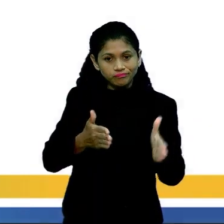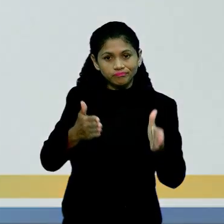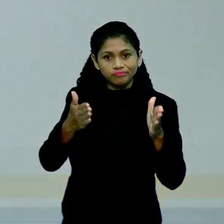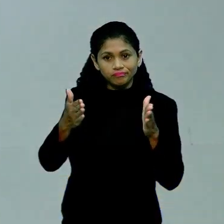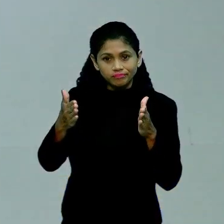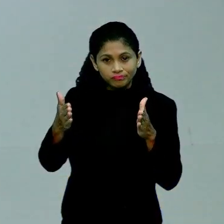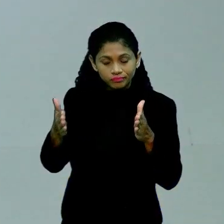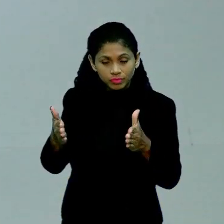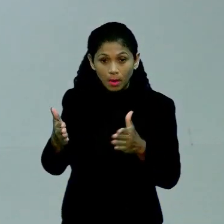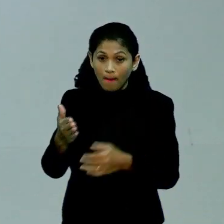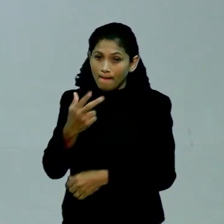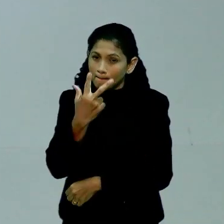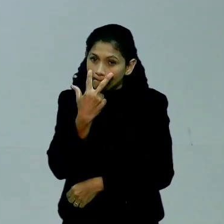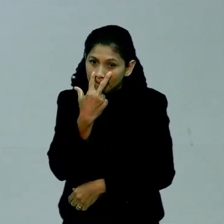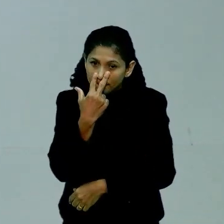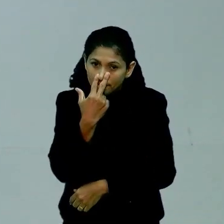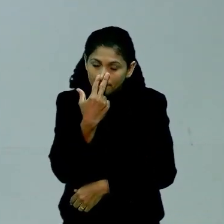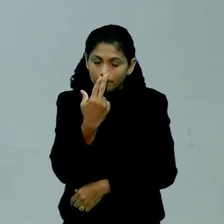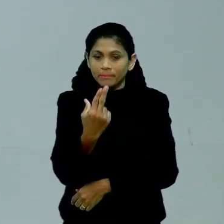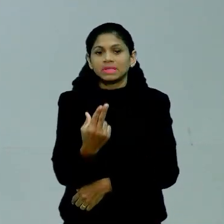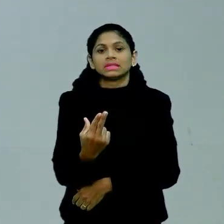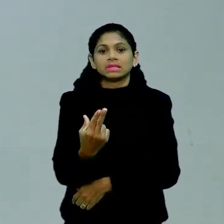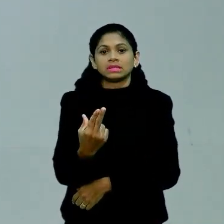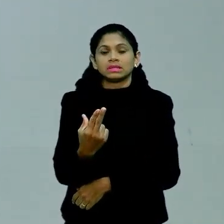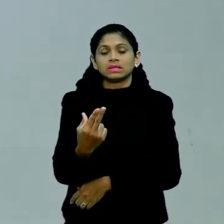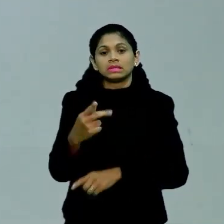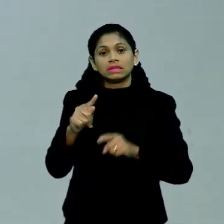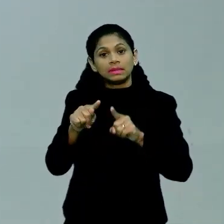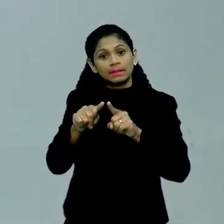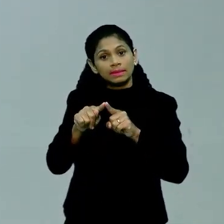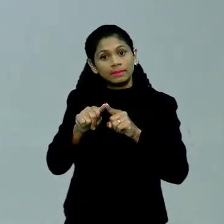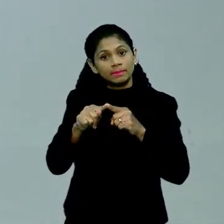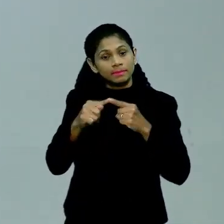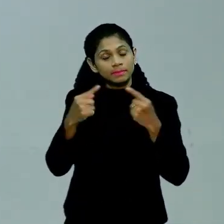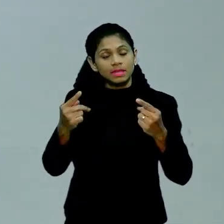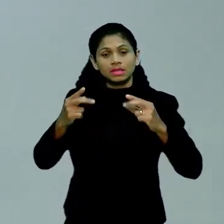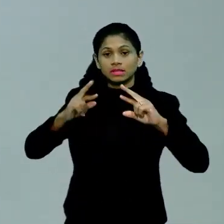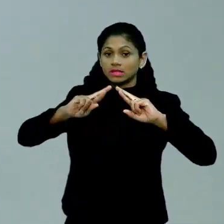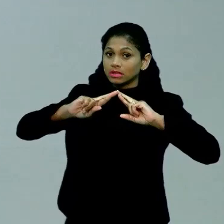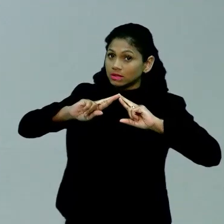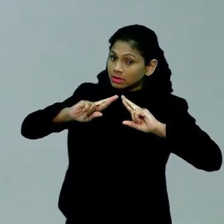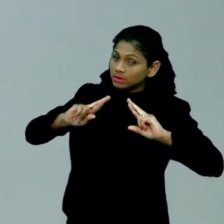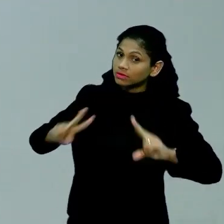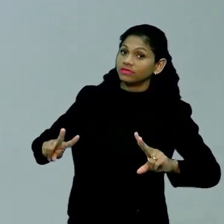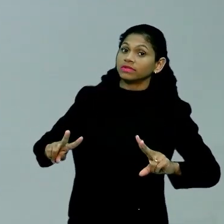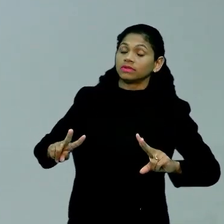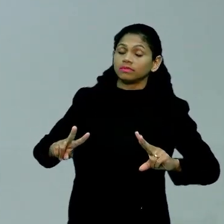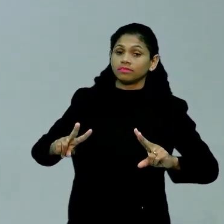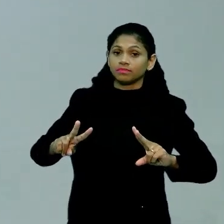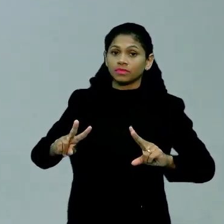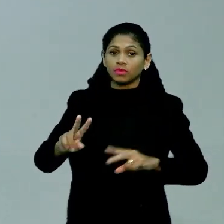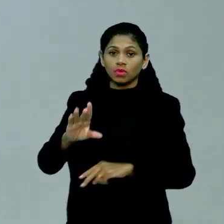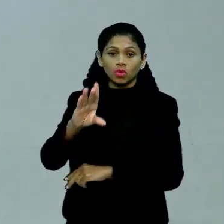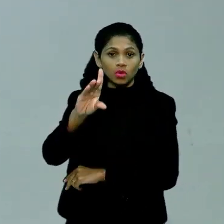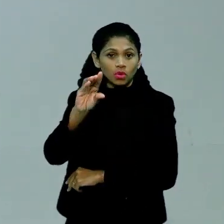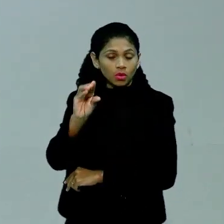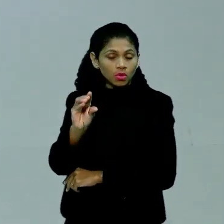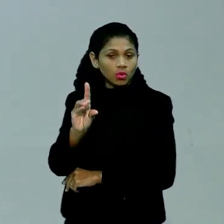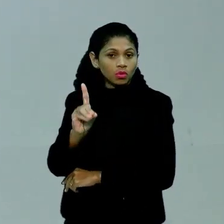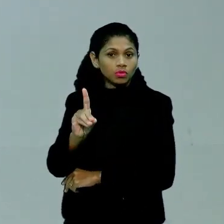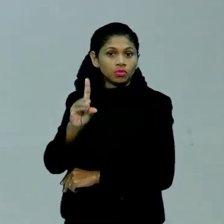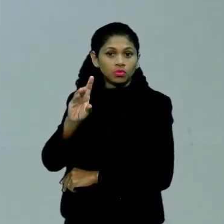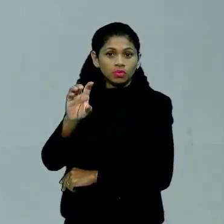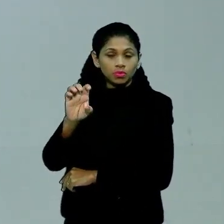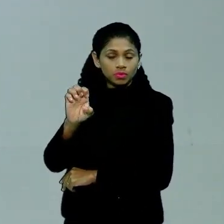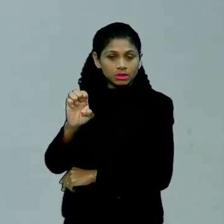extremamente semelhantes, mas que fazem coisas diferentes. Então, o decantar ele está relacionado